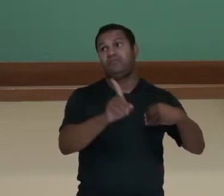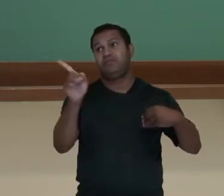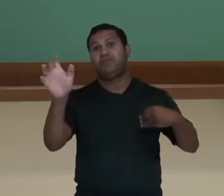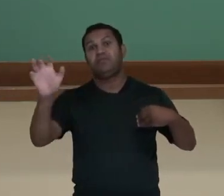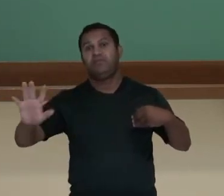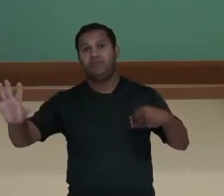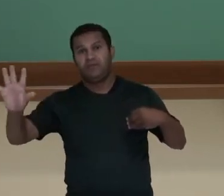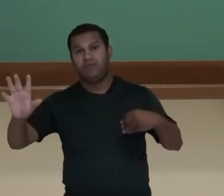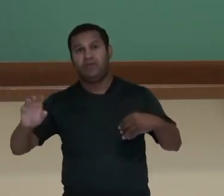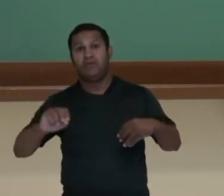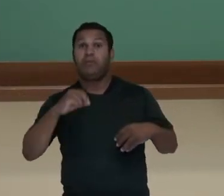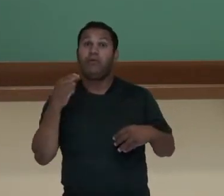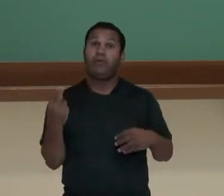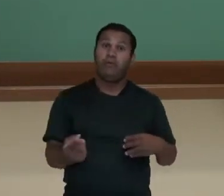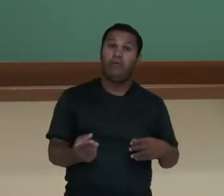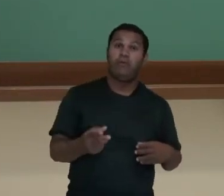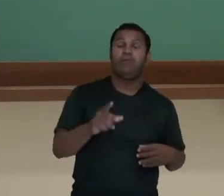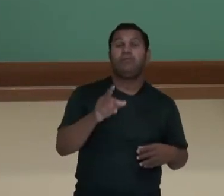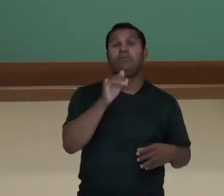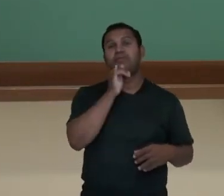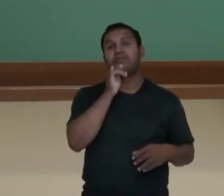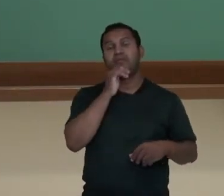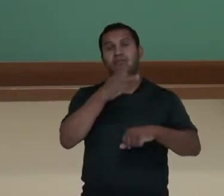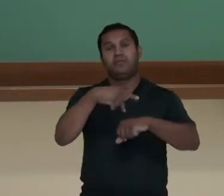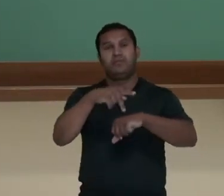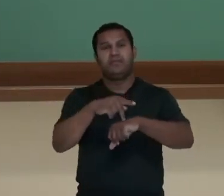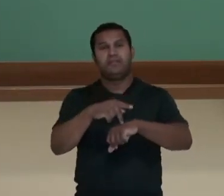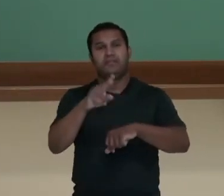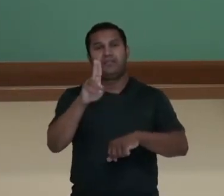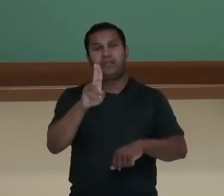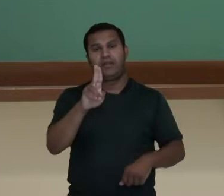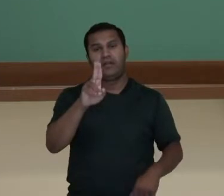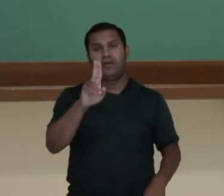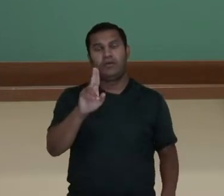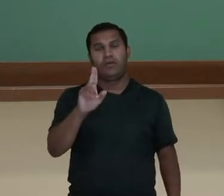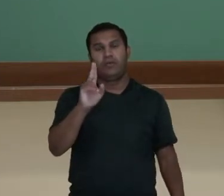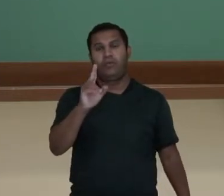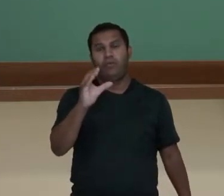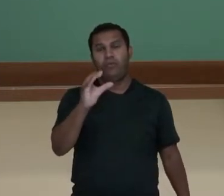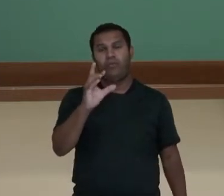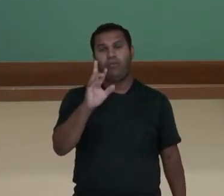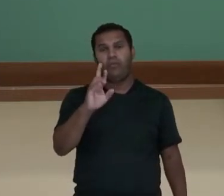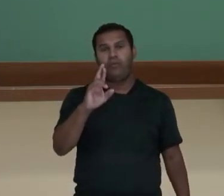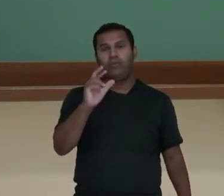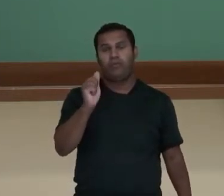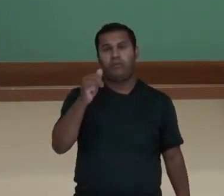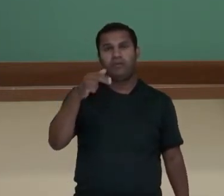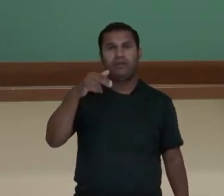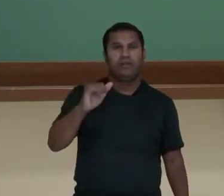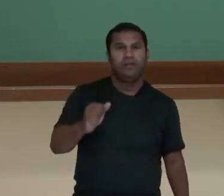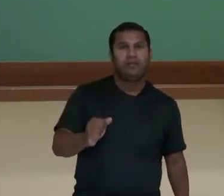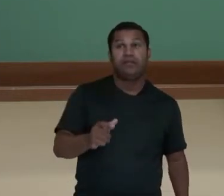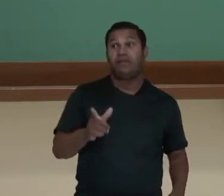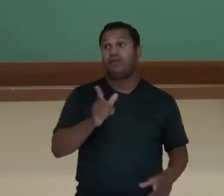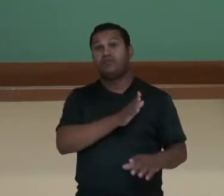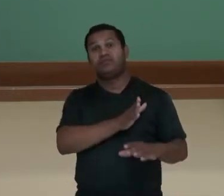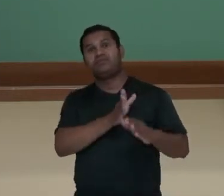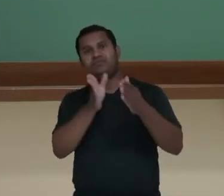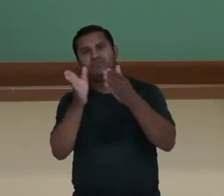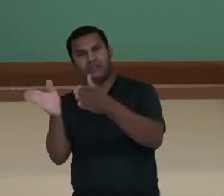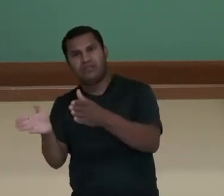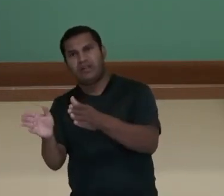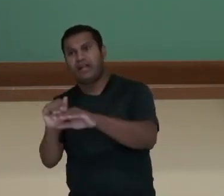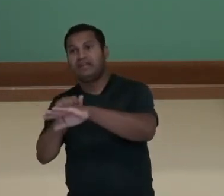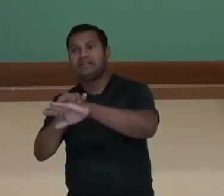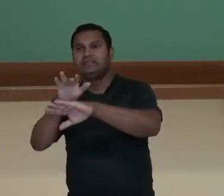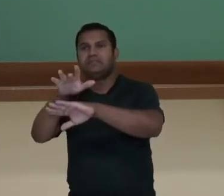indo para países europeus, povos africanos, né? E a xenofobia que se pratica em vários países. Isso precisa